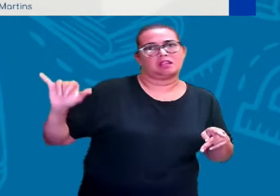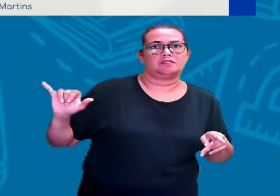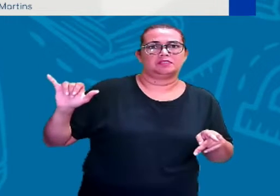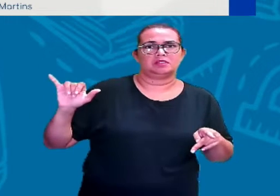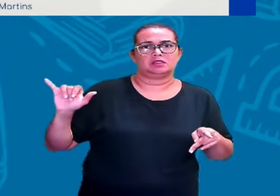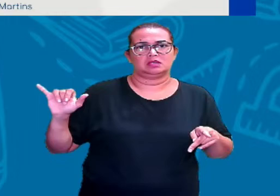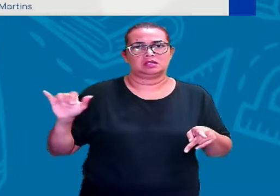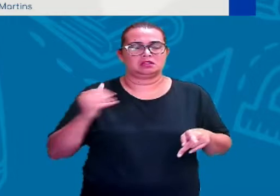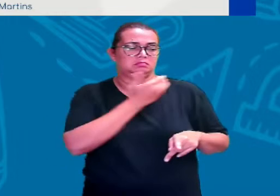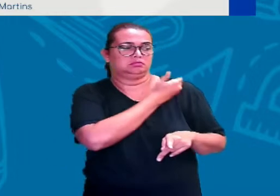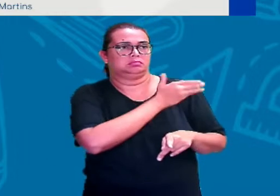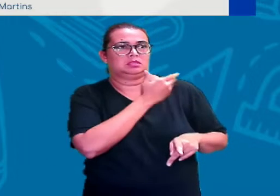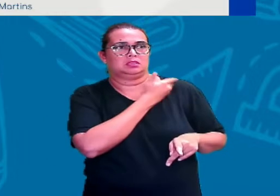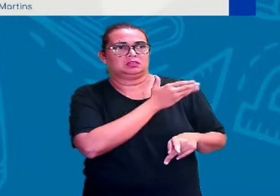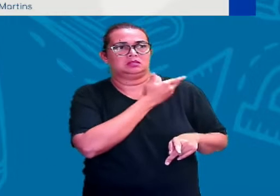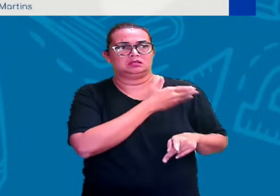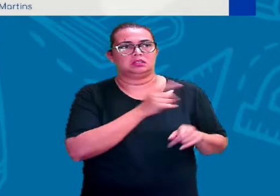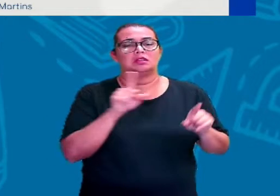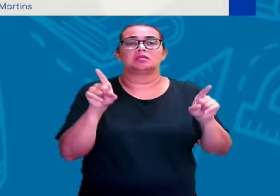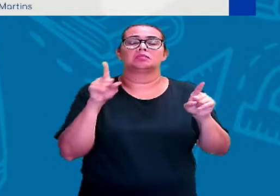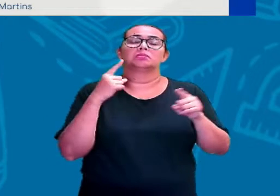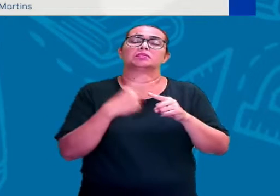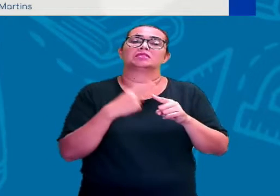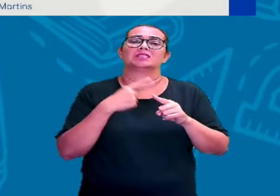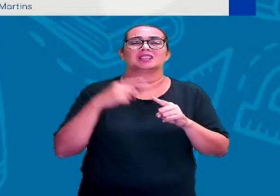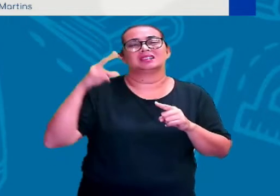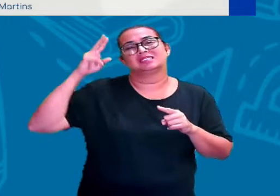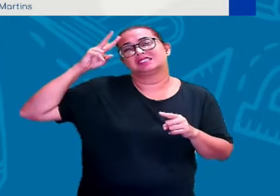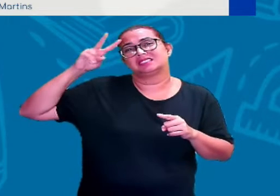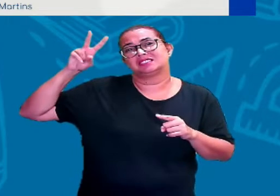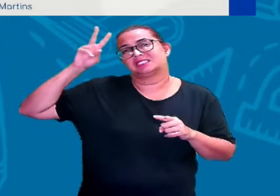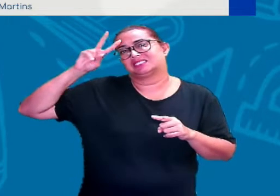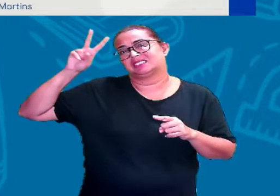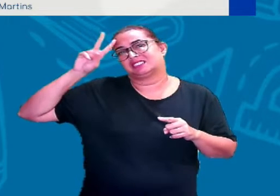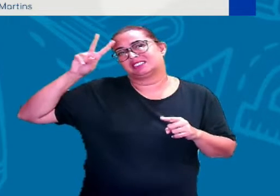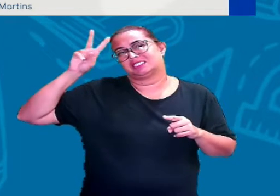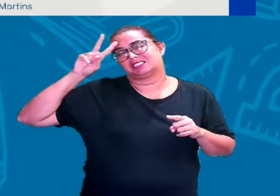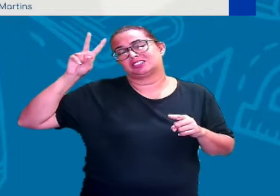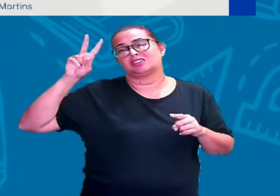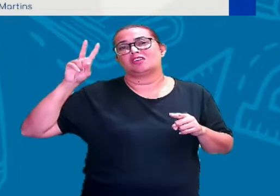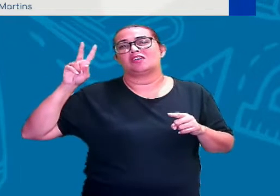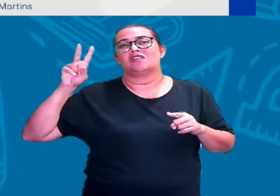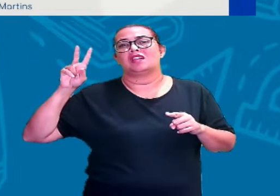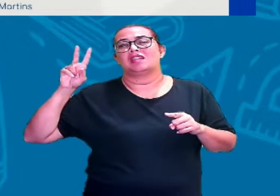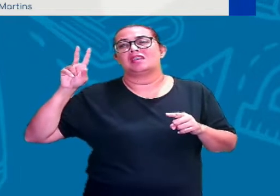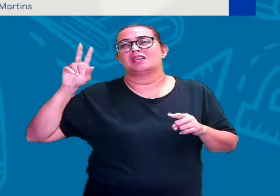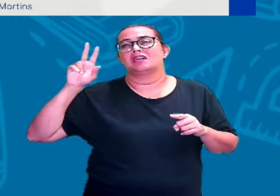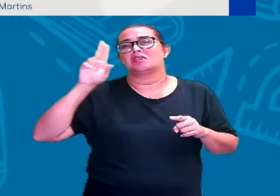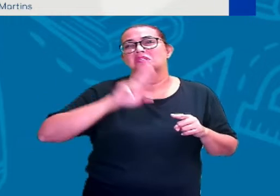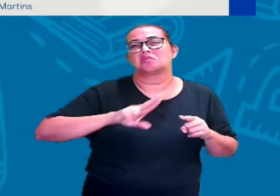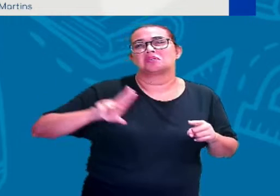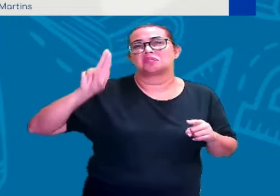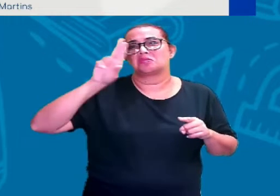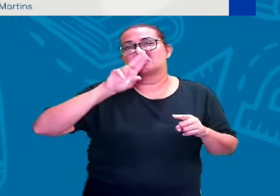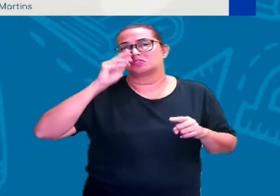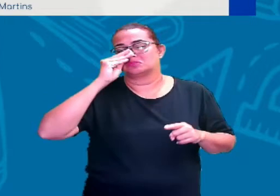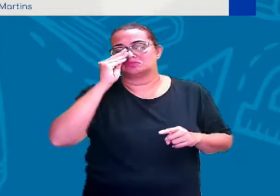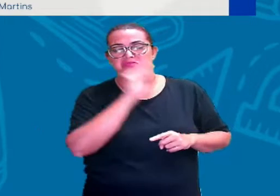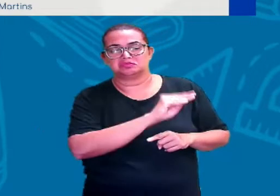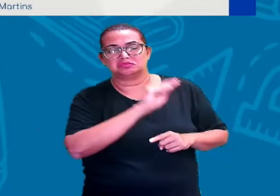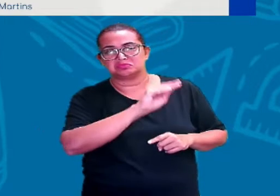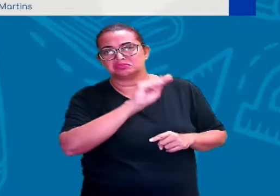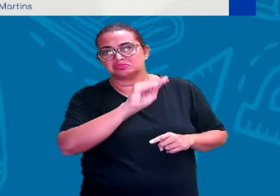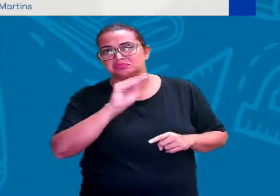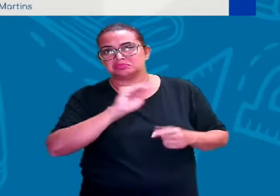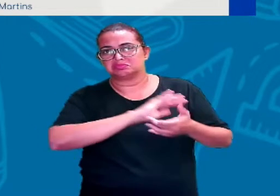ela num tom que historicamente essa palavra foi usada num tom pejorativo, né? Aquela caricatura do cocado, não